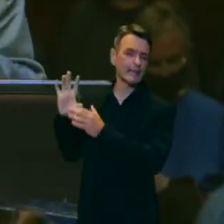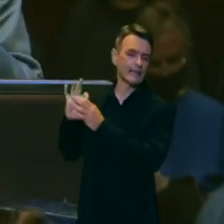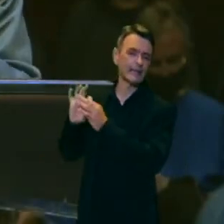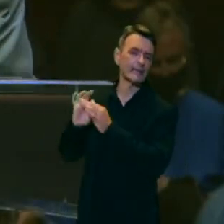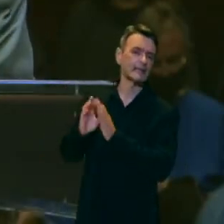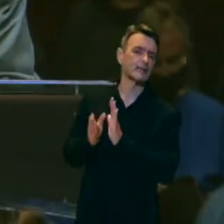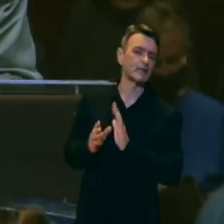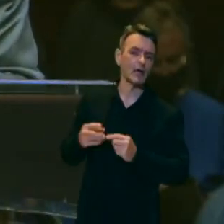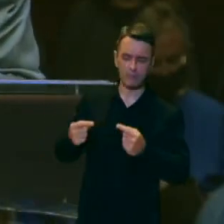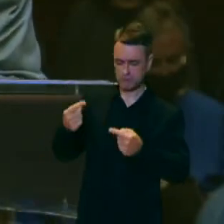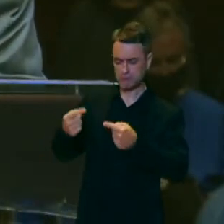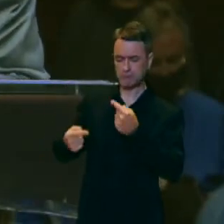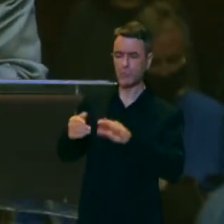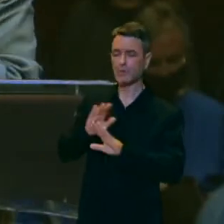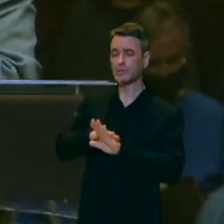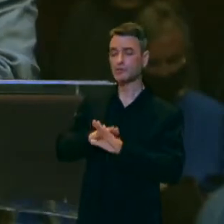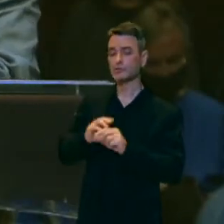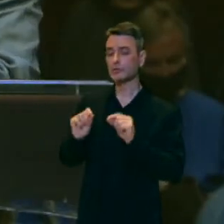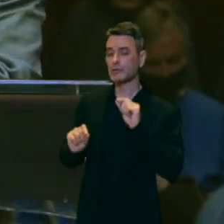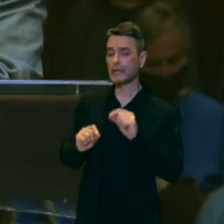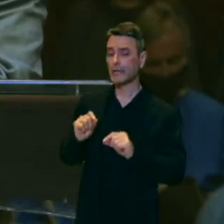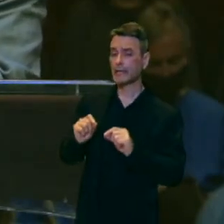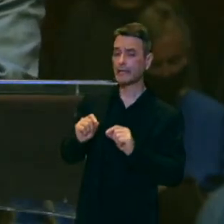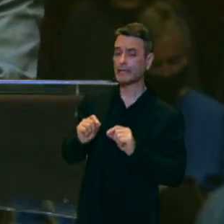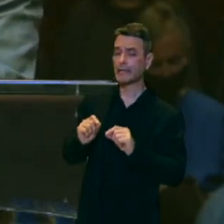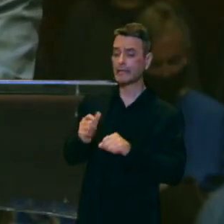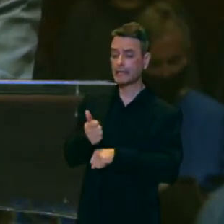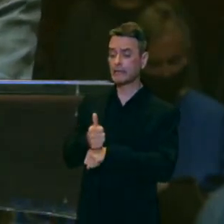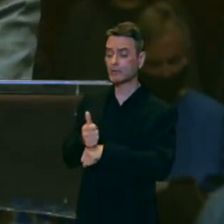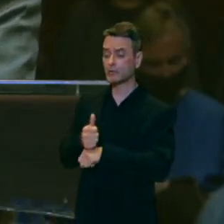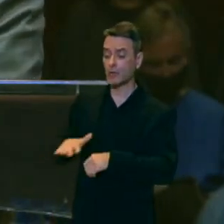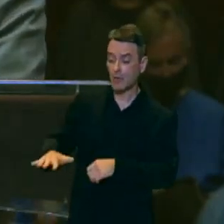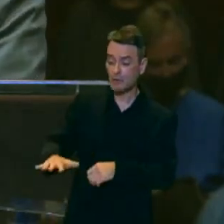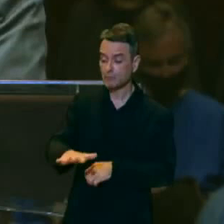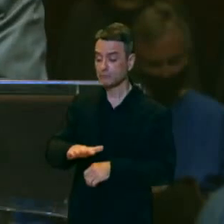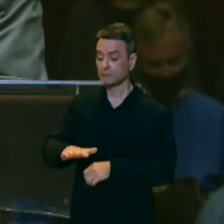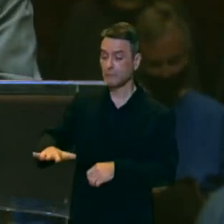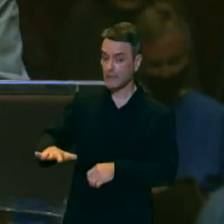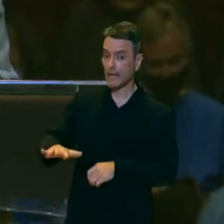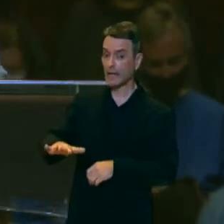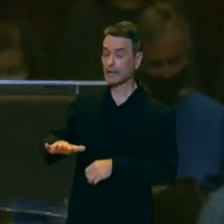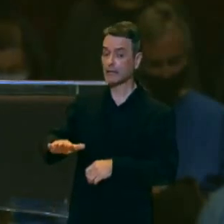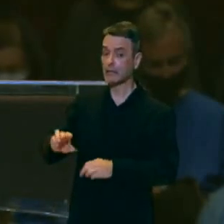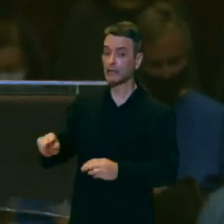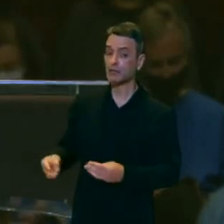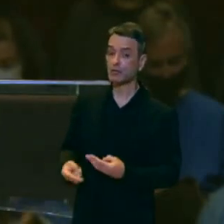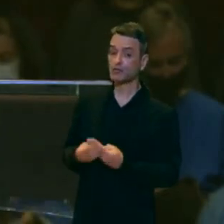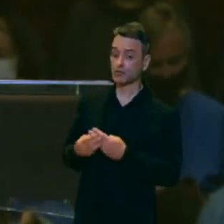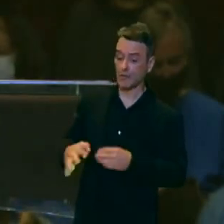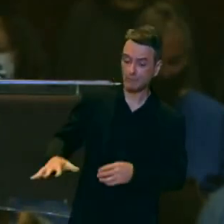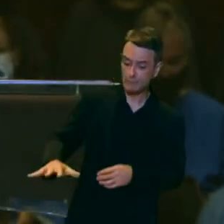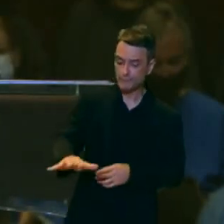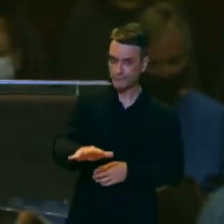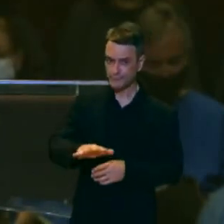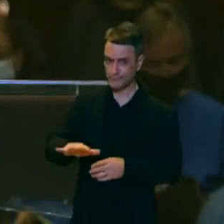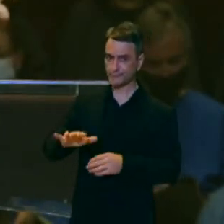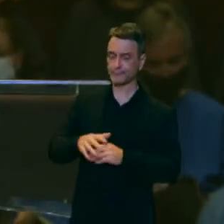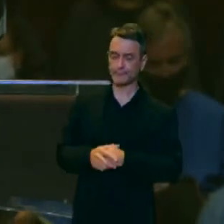ideologia político-cultural que dominava o cenário de Judá. E